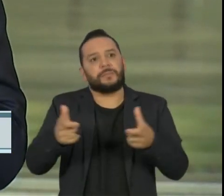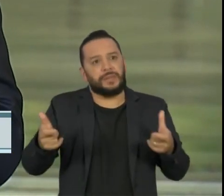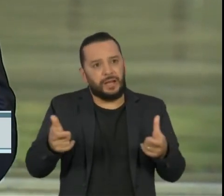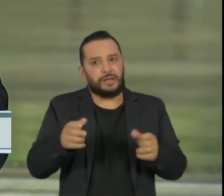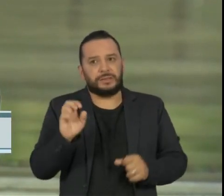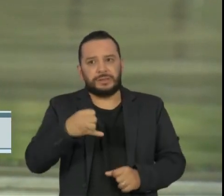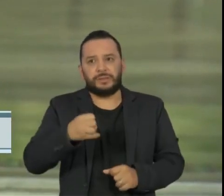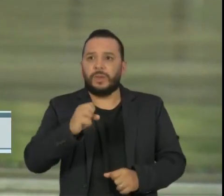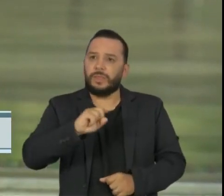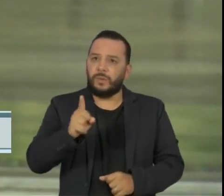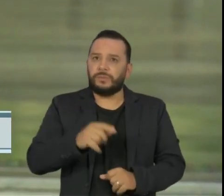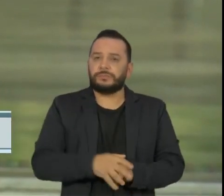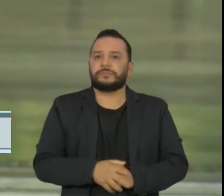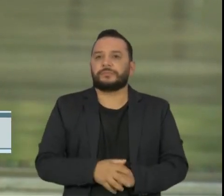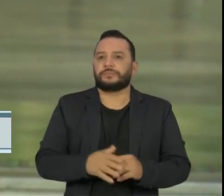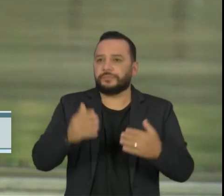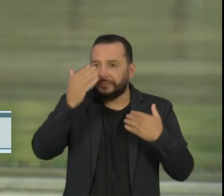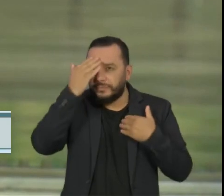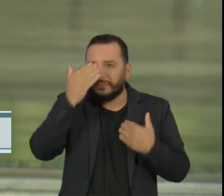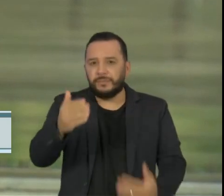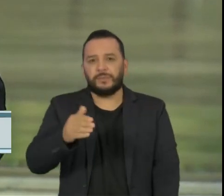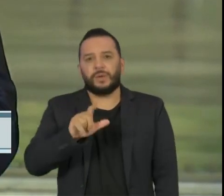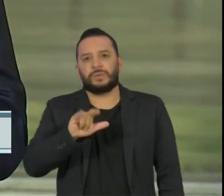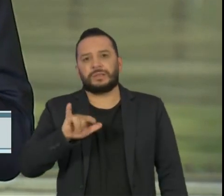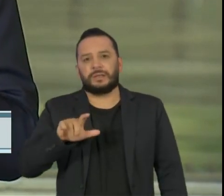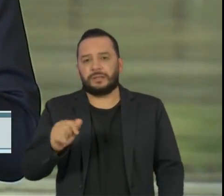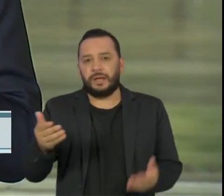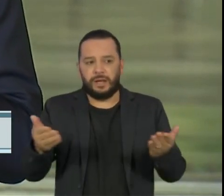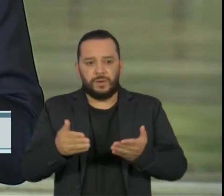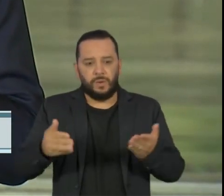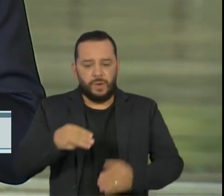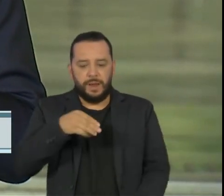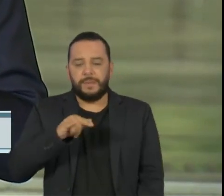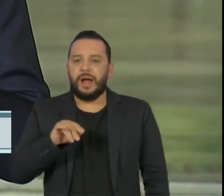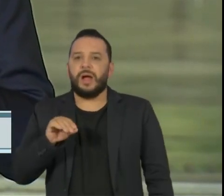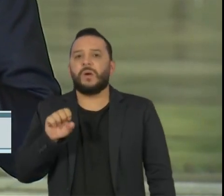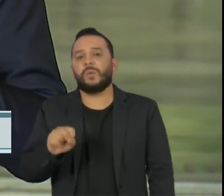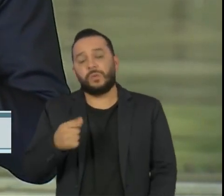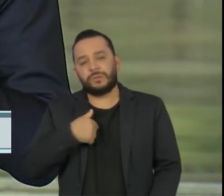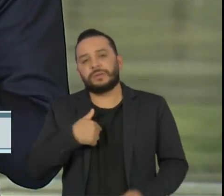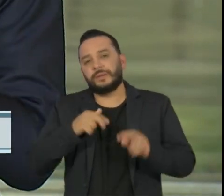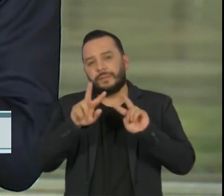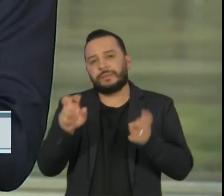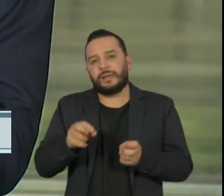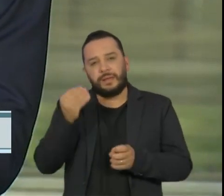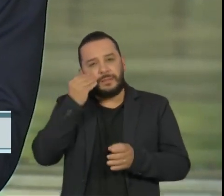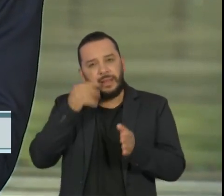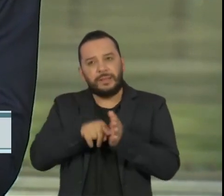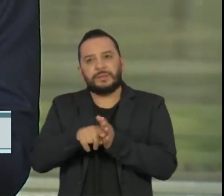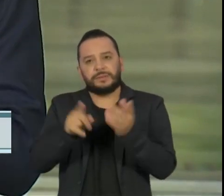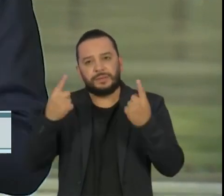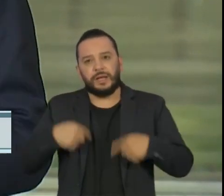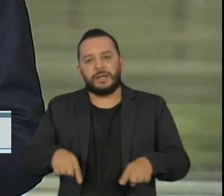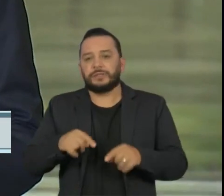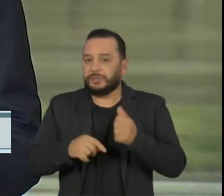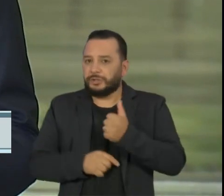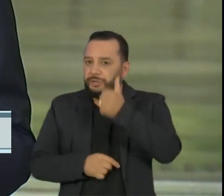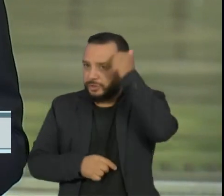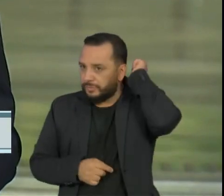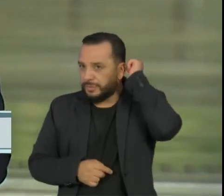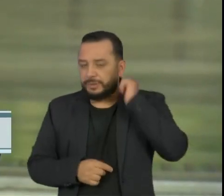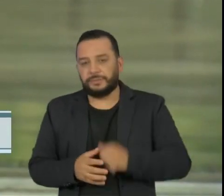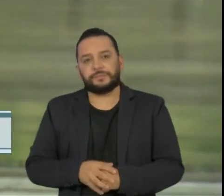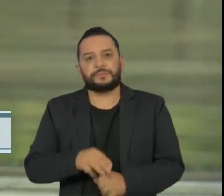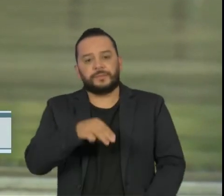Obrigado, Luciana. Vou dividir as respostas com o Marco Vignoli e no tema da testagem com o Dr. Dimas Covas. Vignoli.